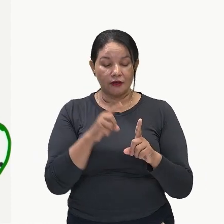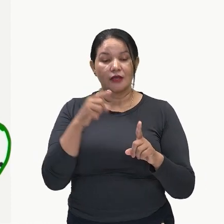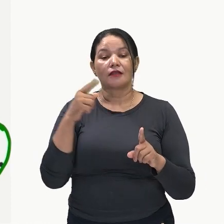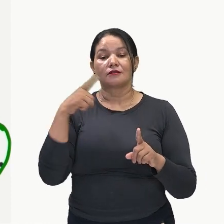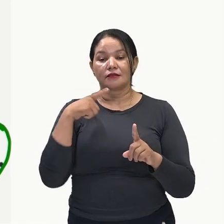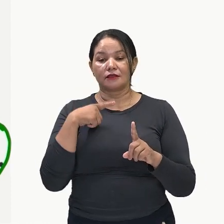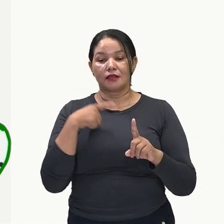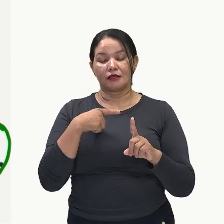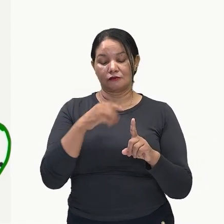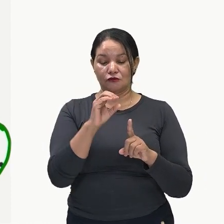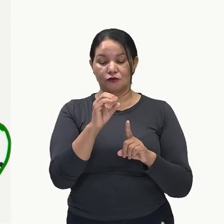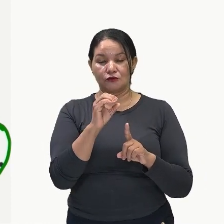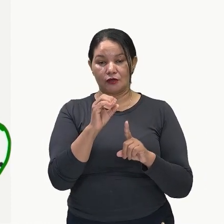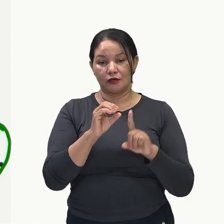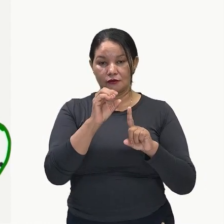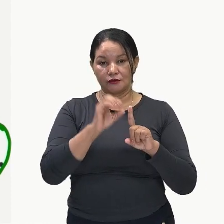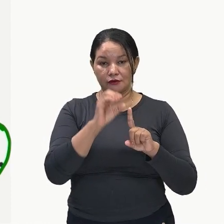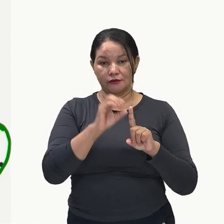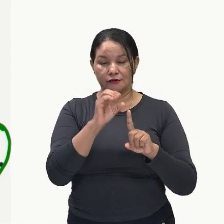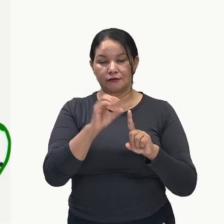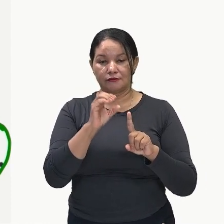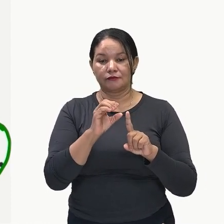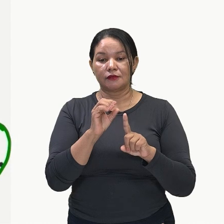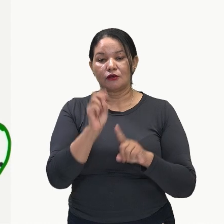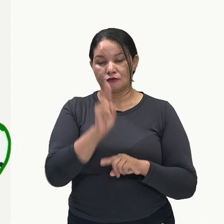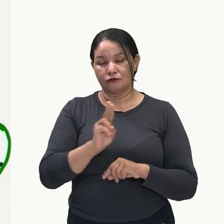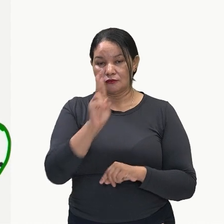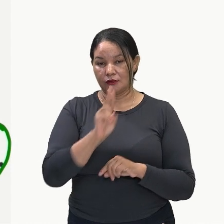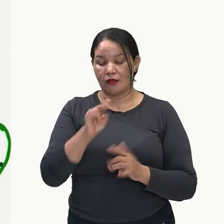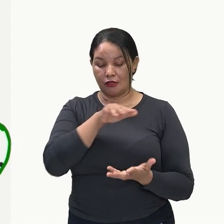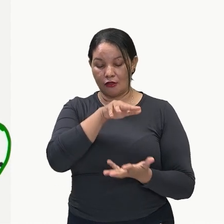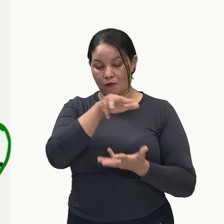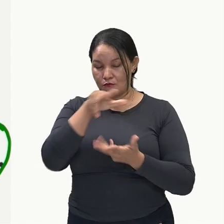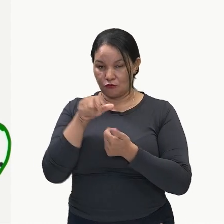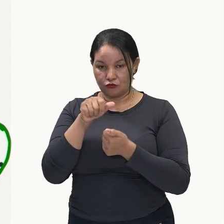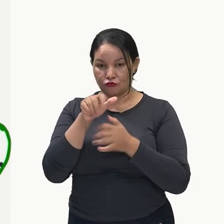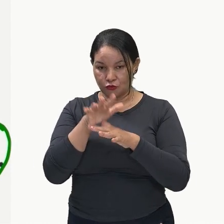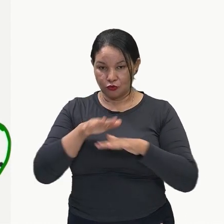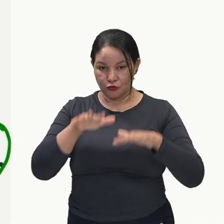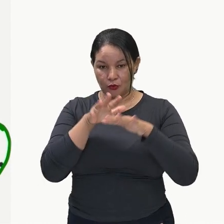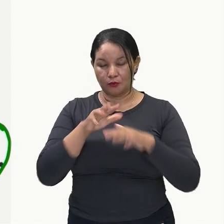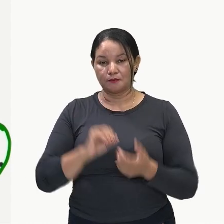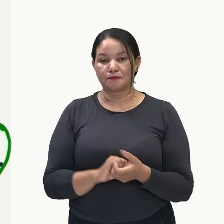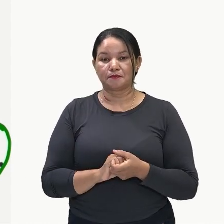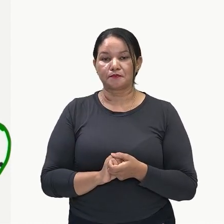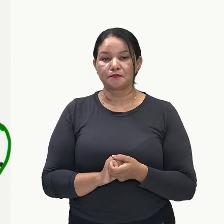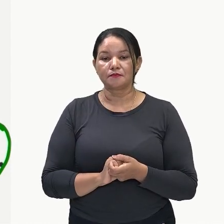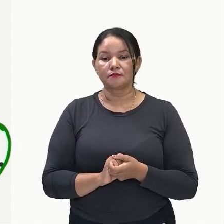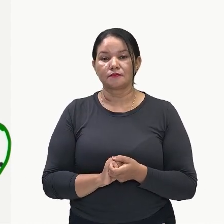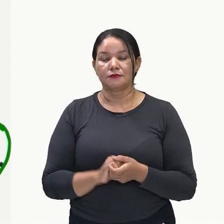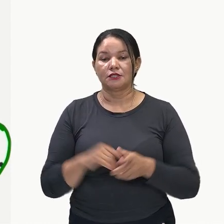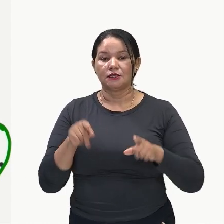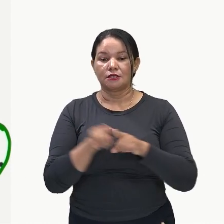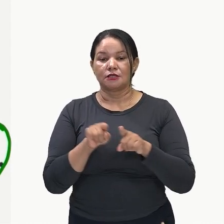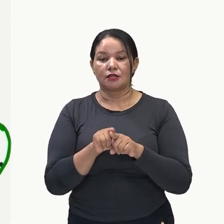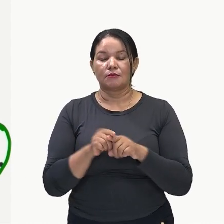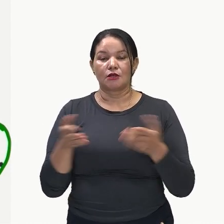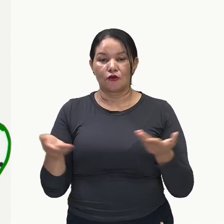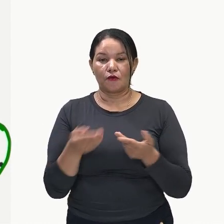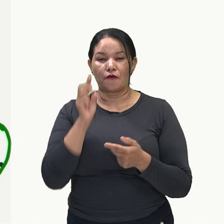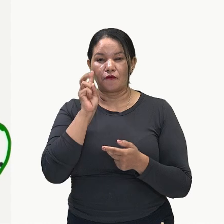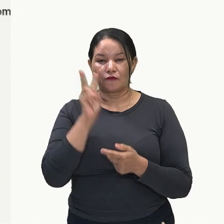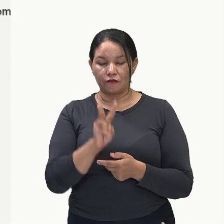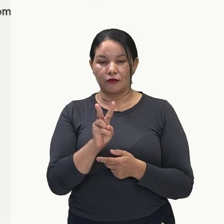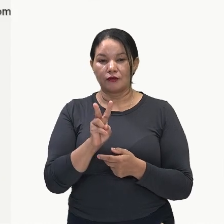ela é a mais utilizada no mundo. Então, vamos ver as fórmulas de